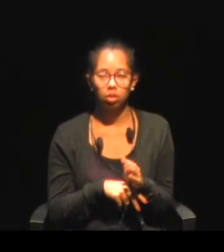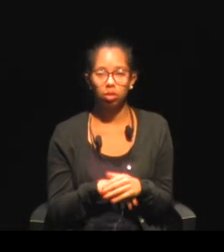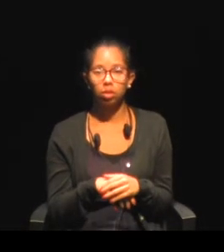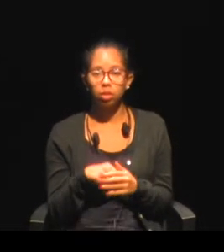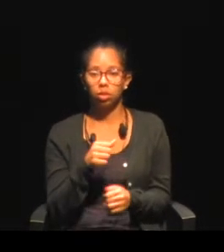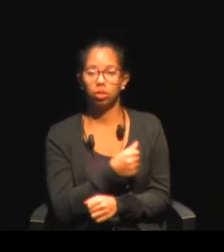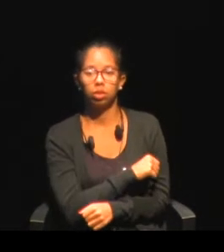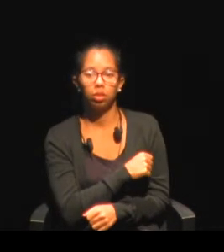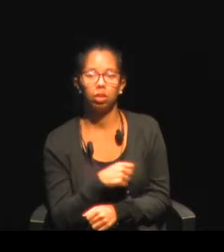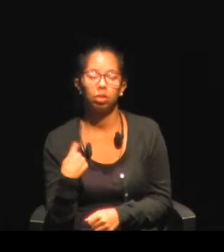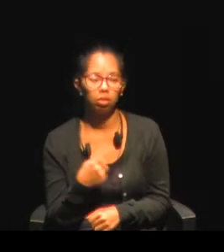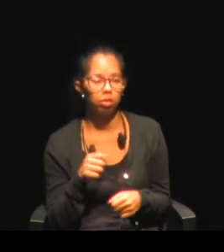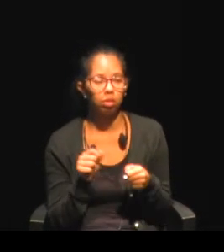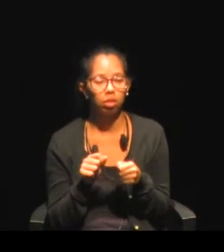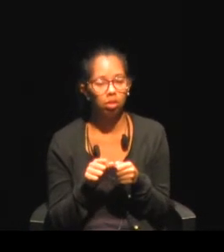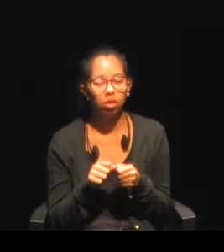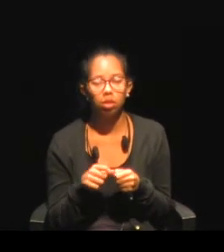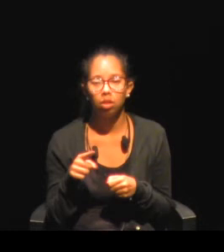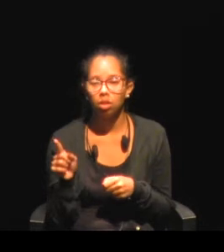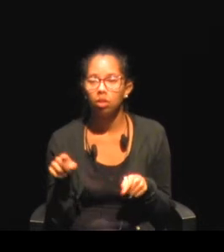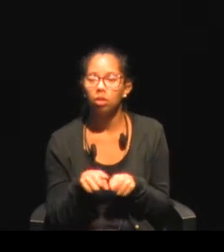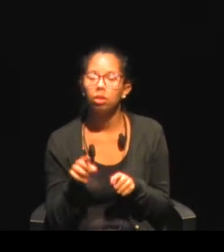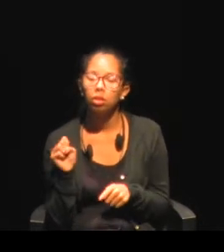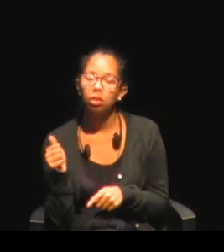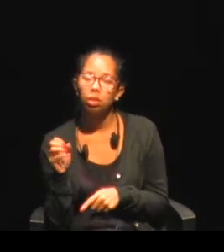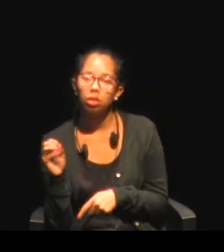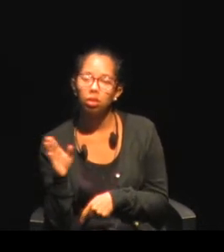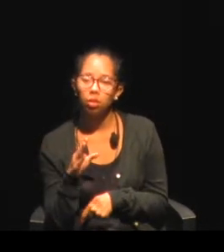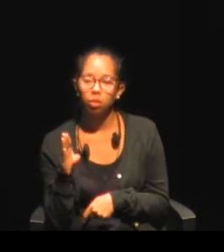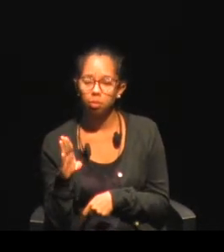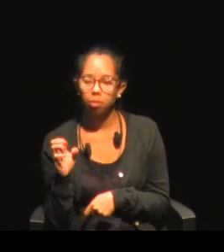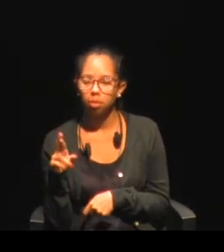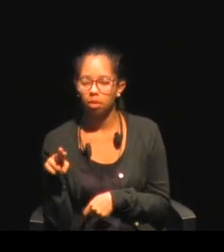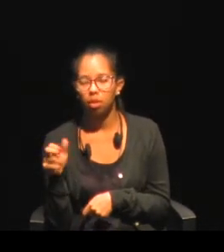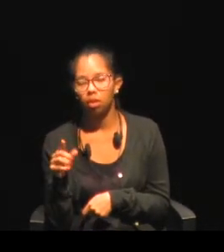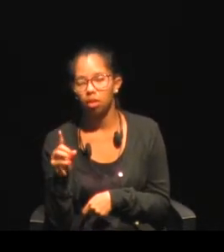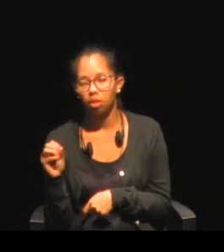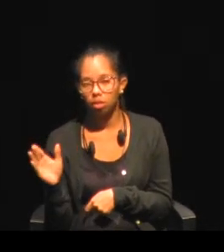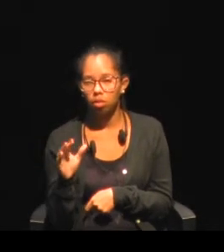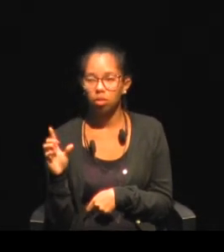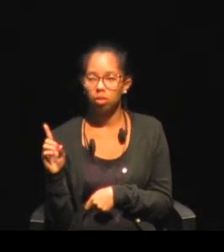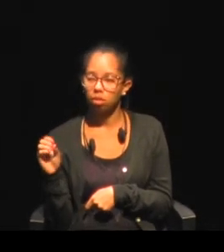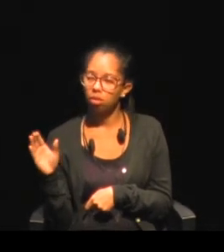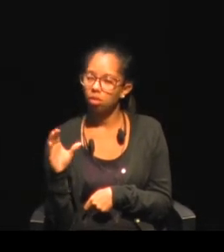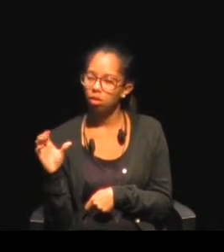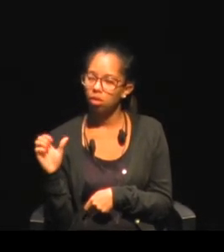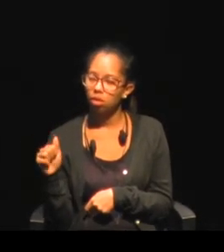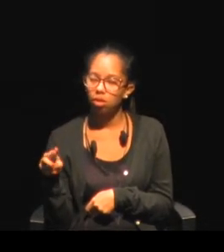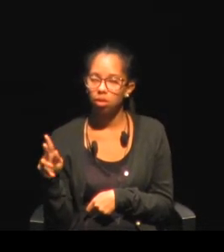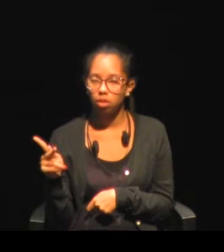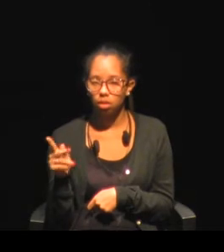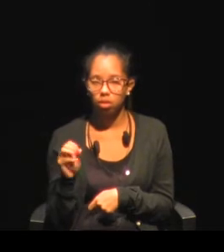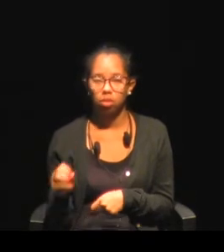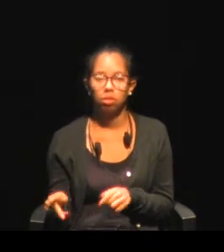Bom, esse primeiro projeto é um projeto de um museu que a gente está fazendo em São Bernardo do Campo, dedicado aos